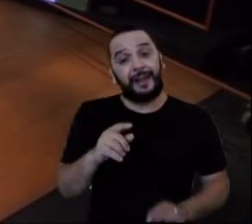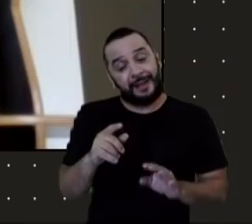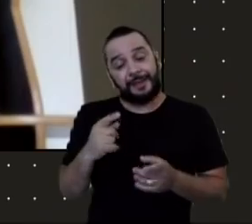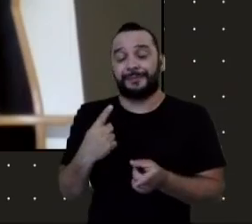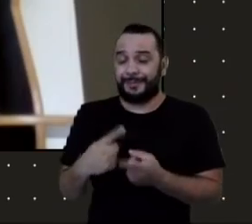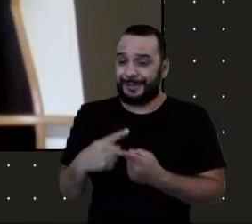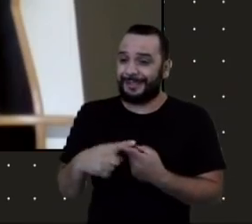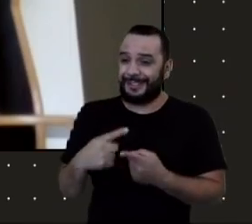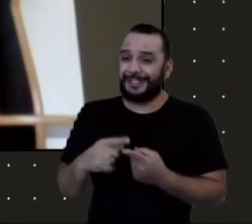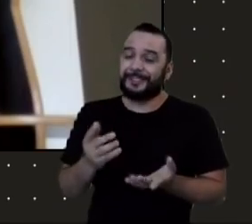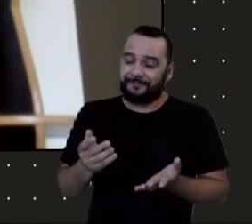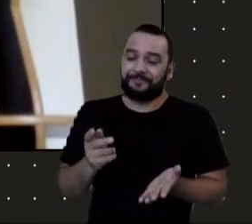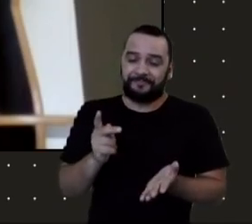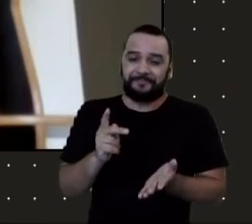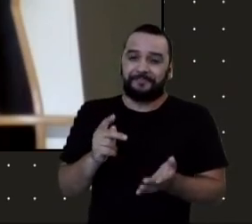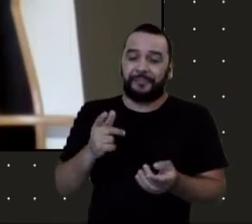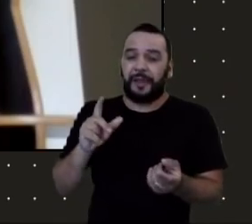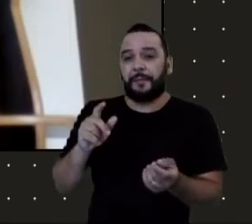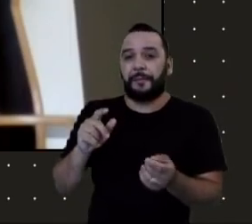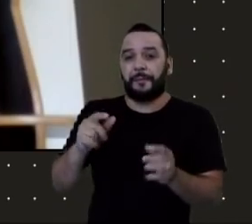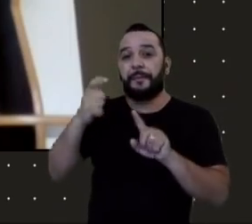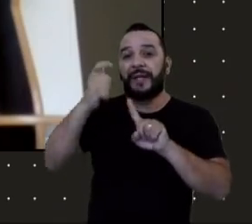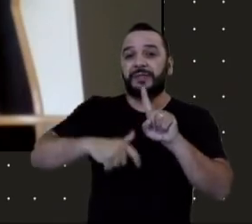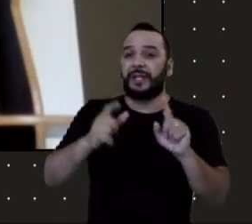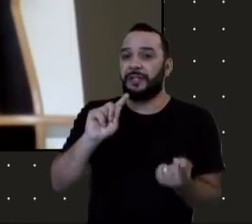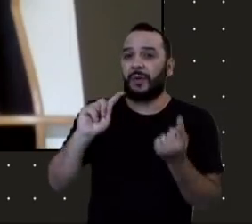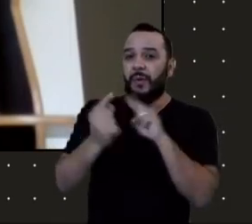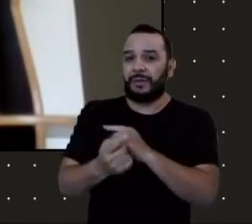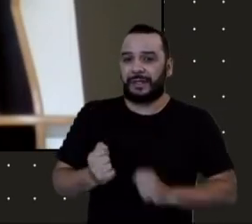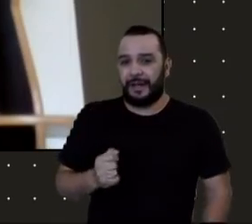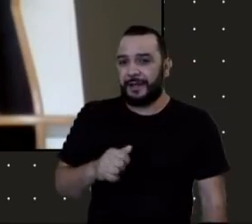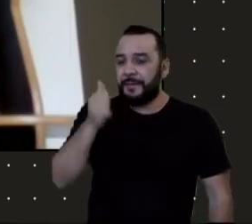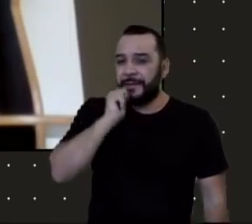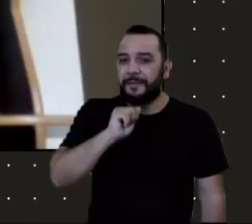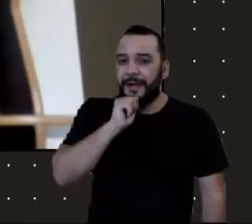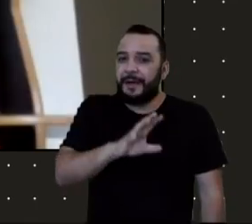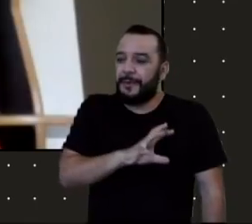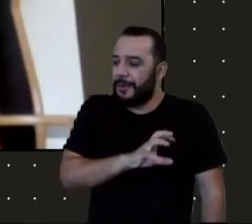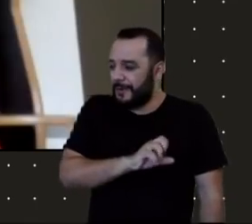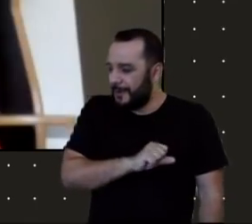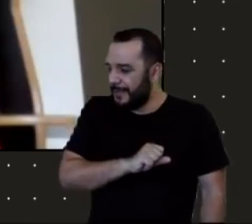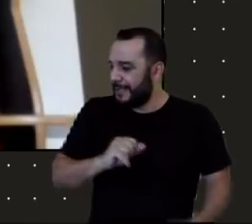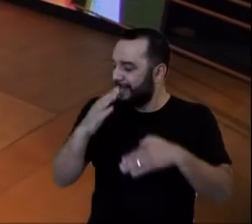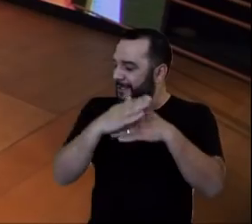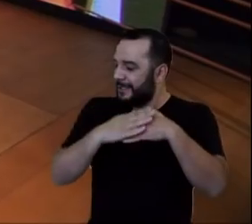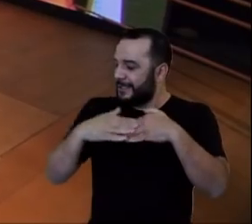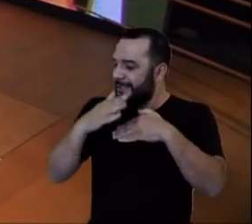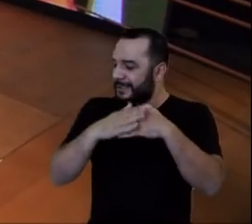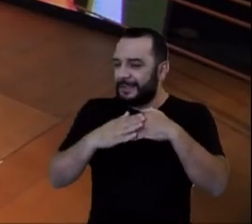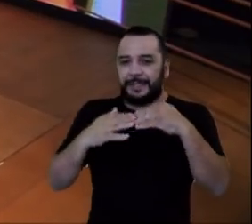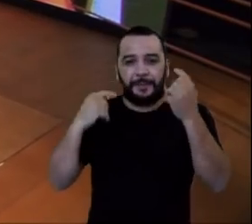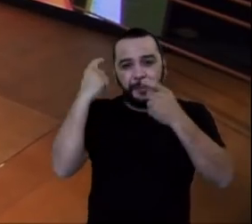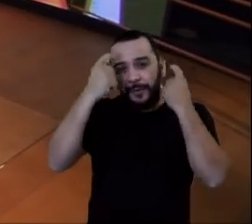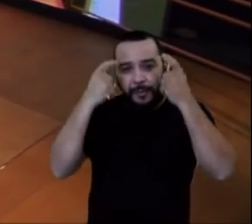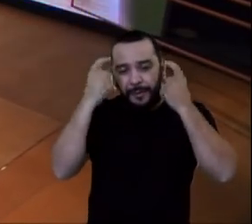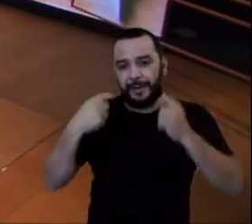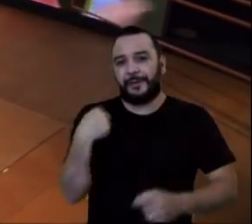era o oposto dela. A mamãe era muito amorosa, afetiva,